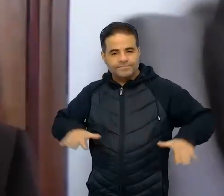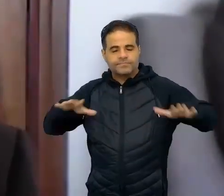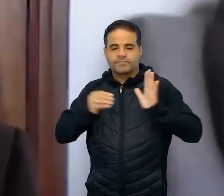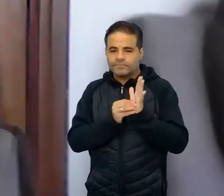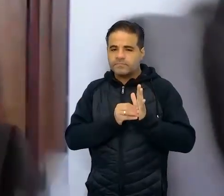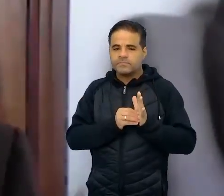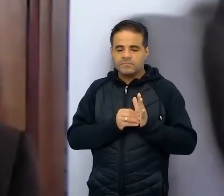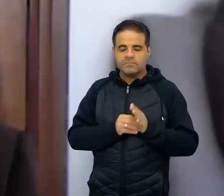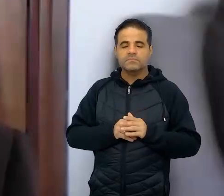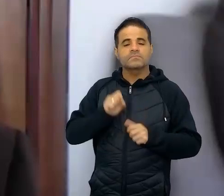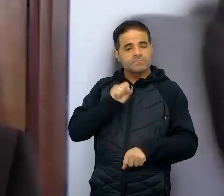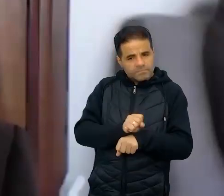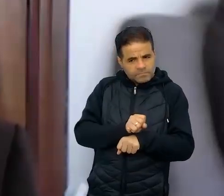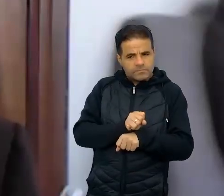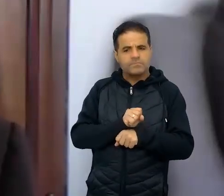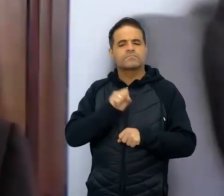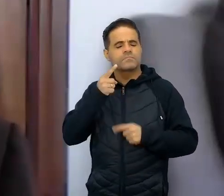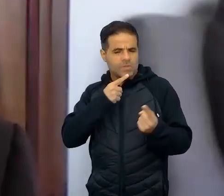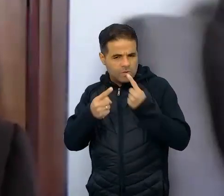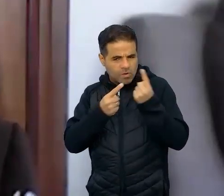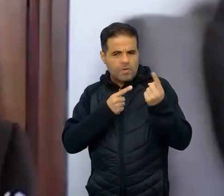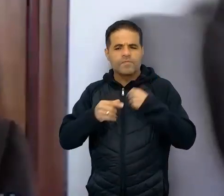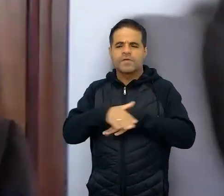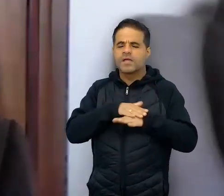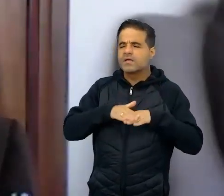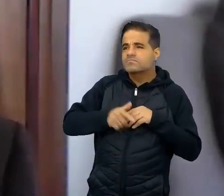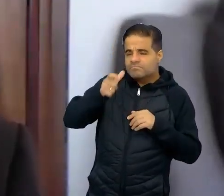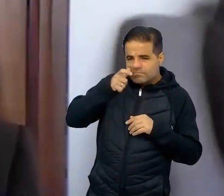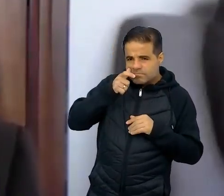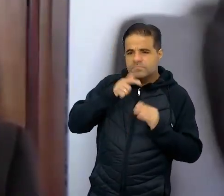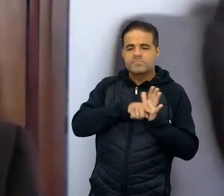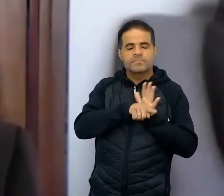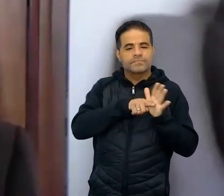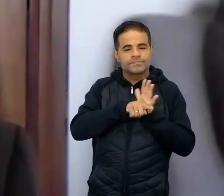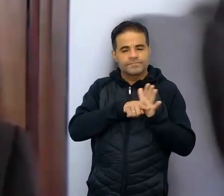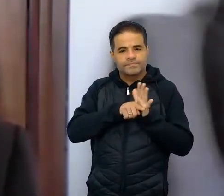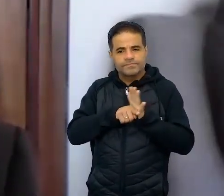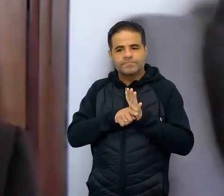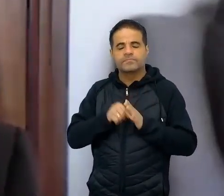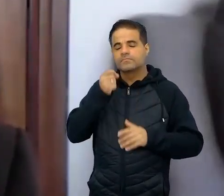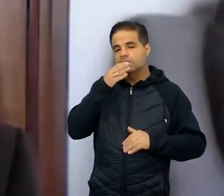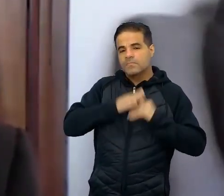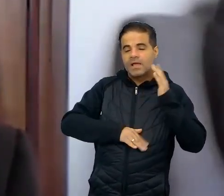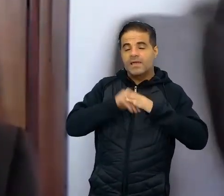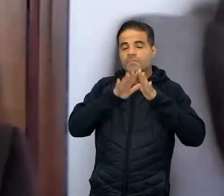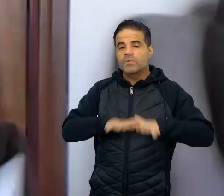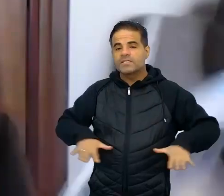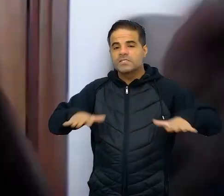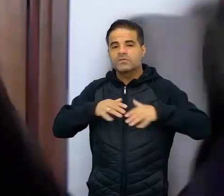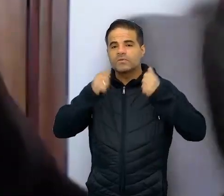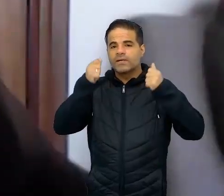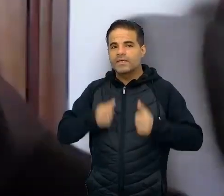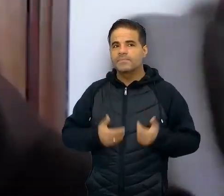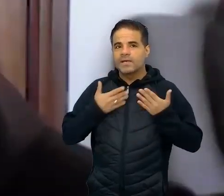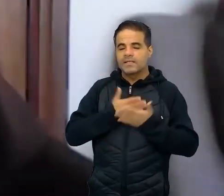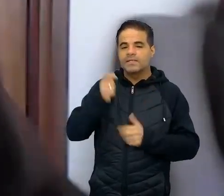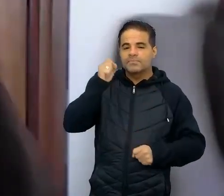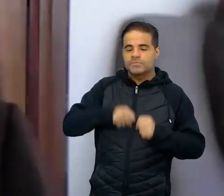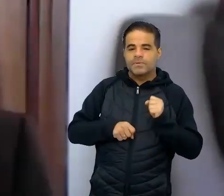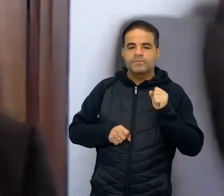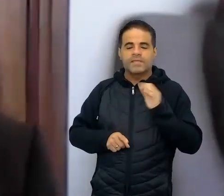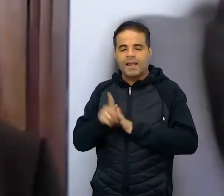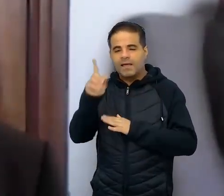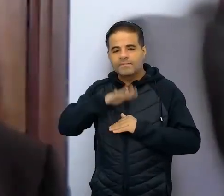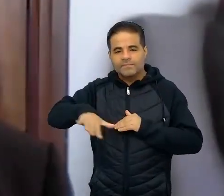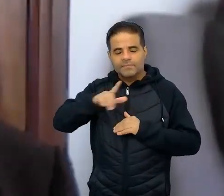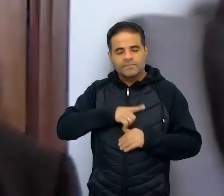dar uma paradinha e a gente faz uma breve análise do que a gente vai estar conversando hoje nesse momento